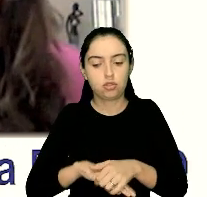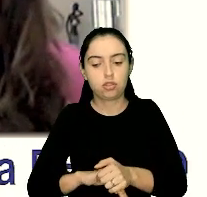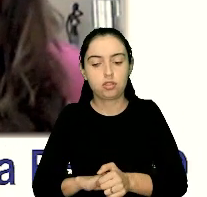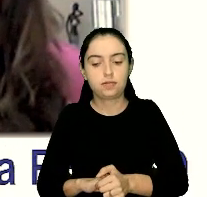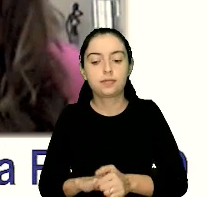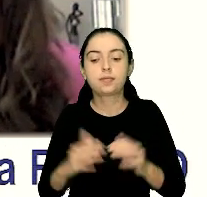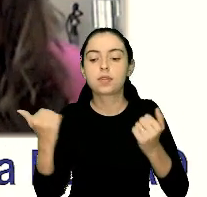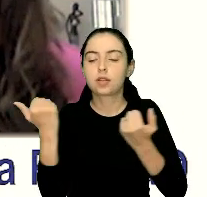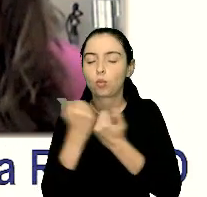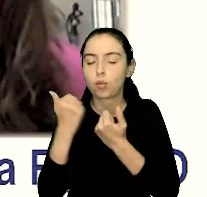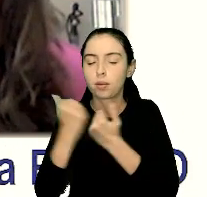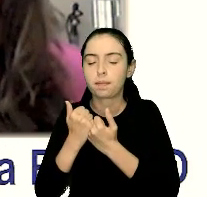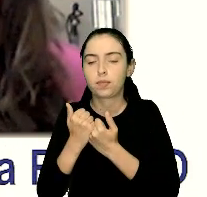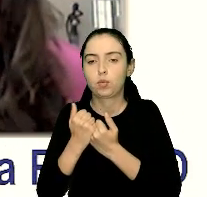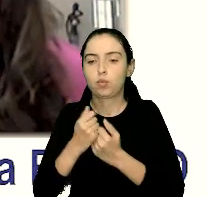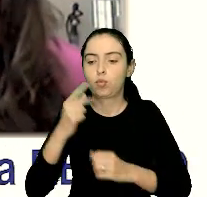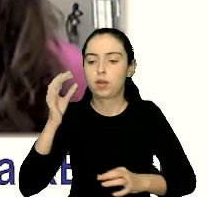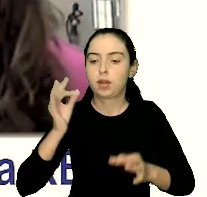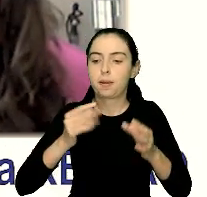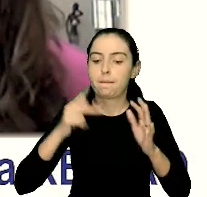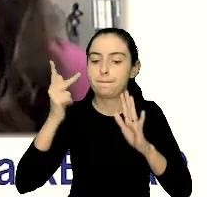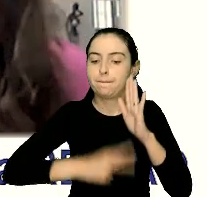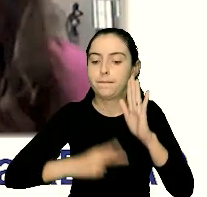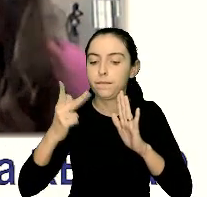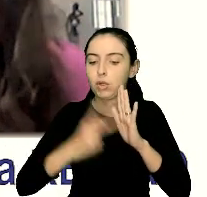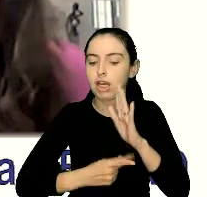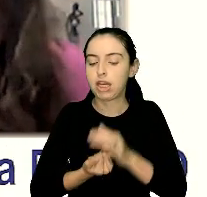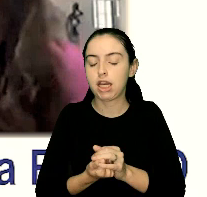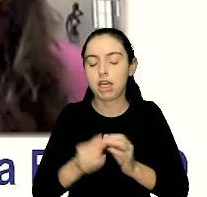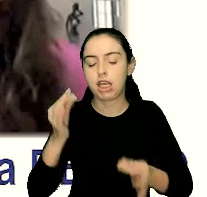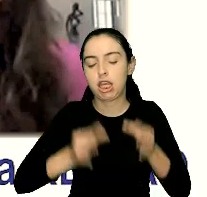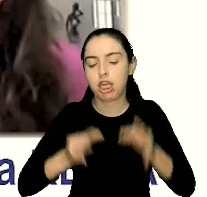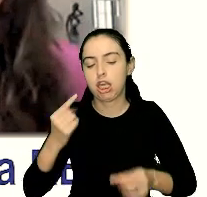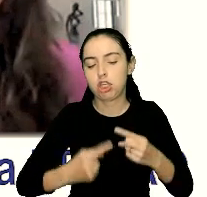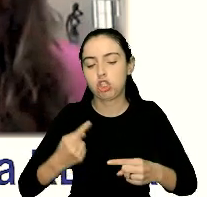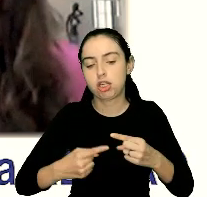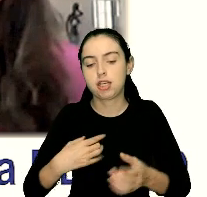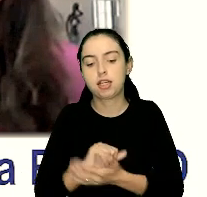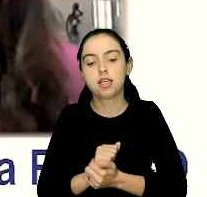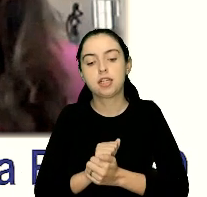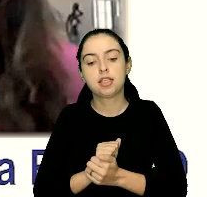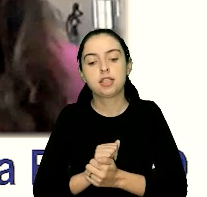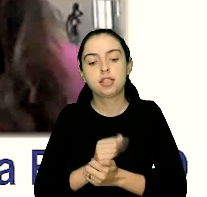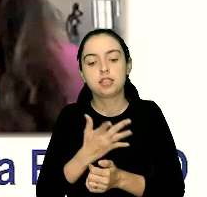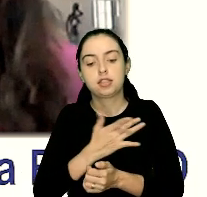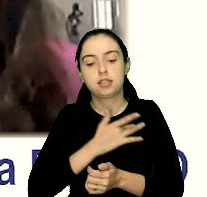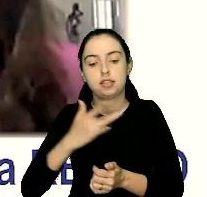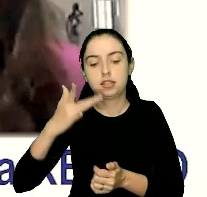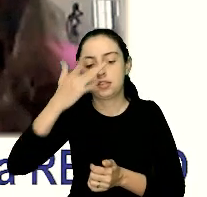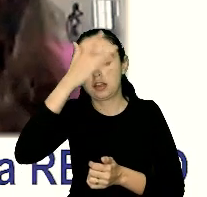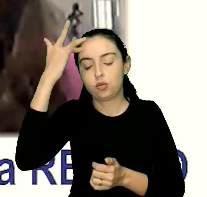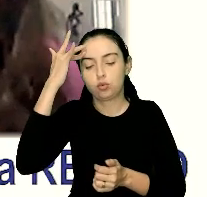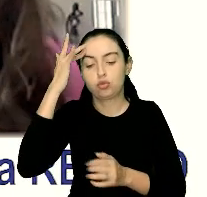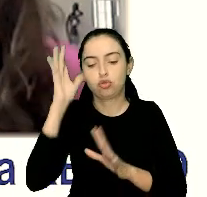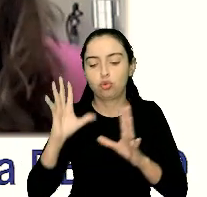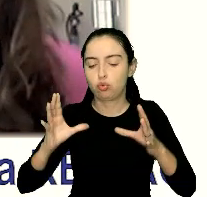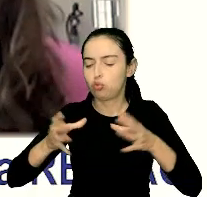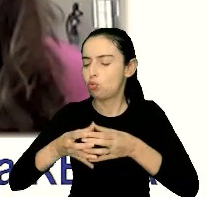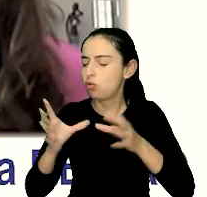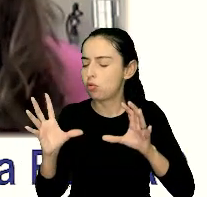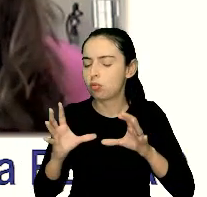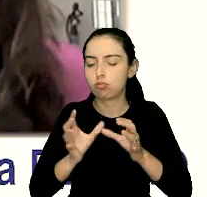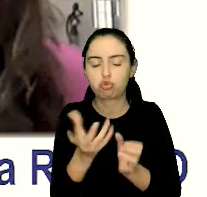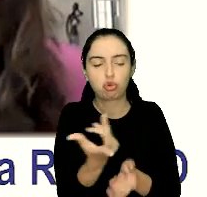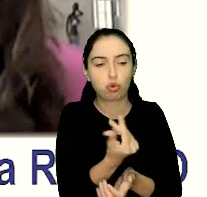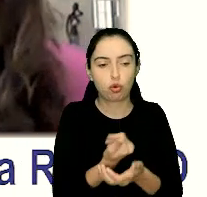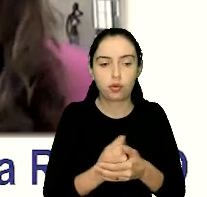saúde mental para toda a terceira região, orientada pelas diretrizes da Política de Atenção Integral à Saúde